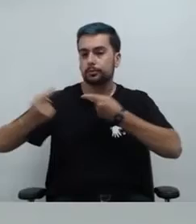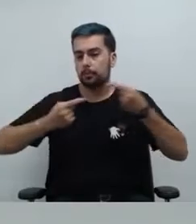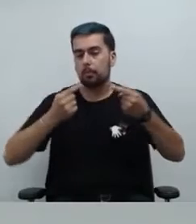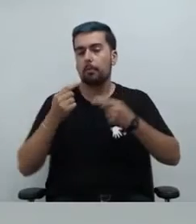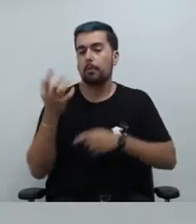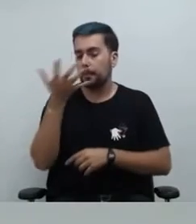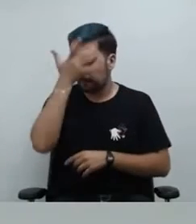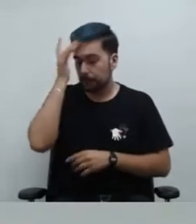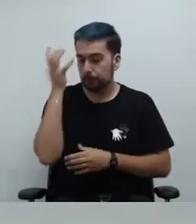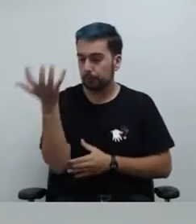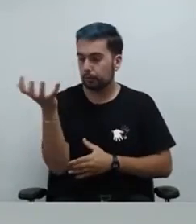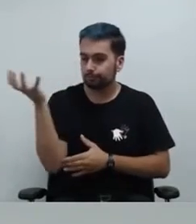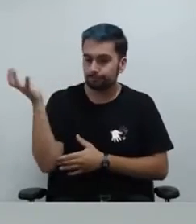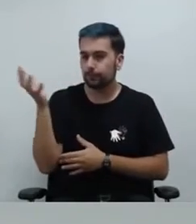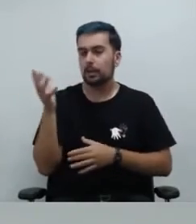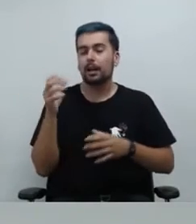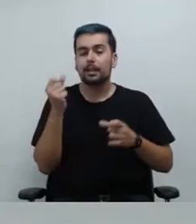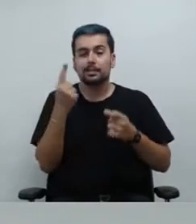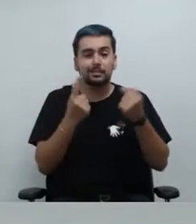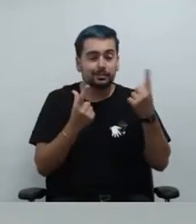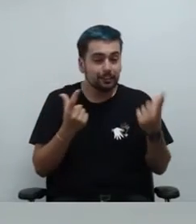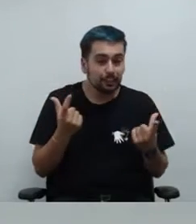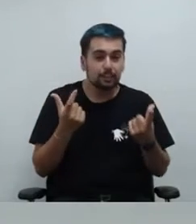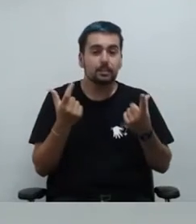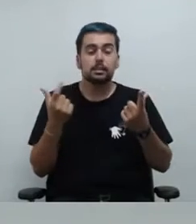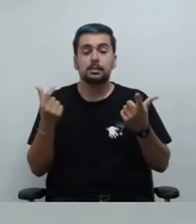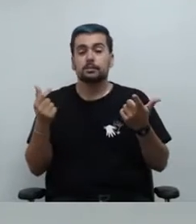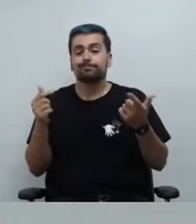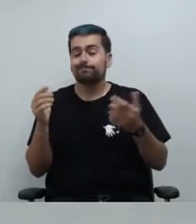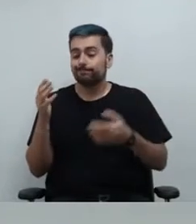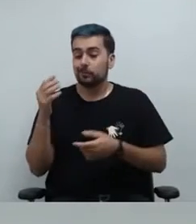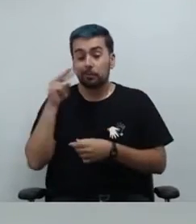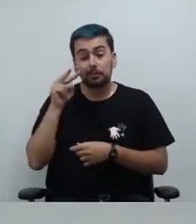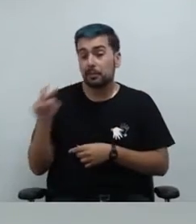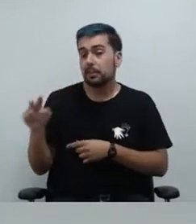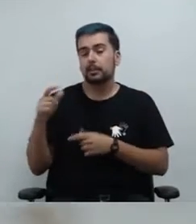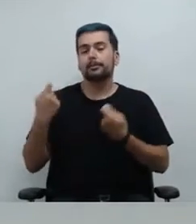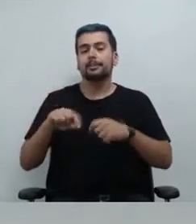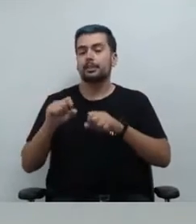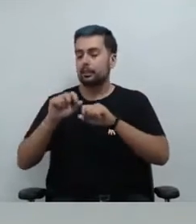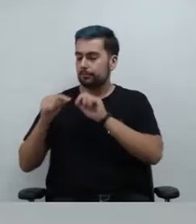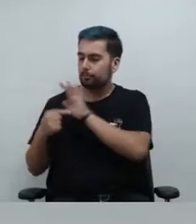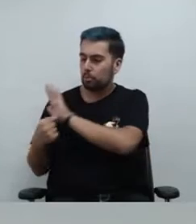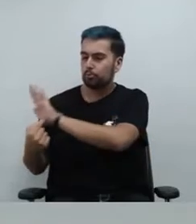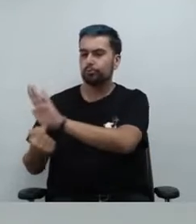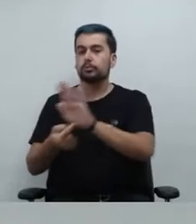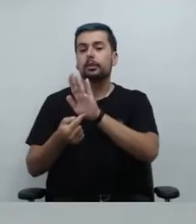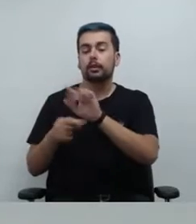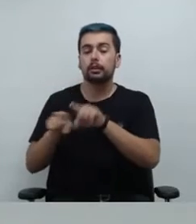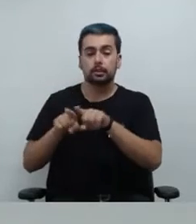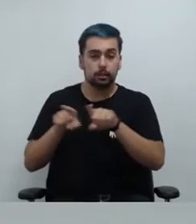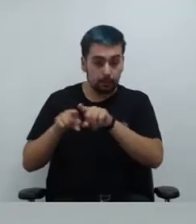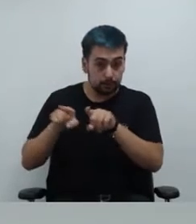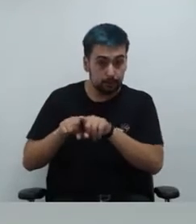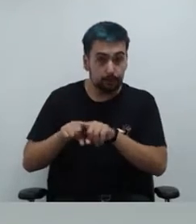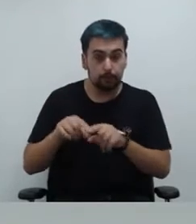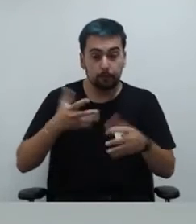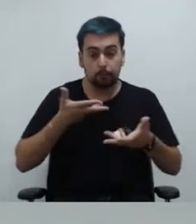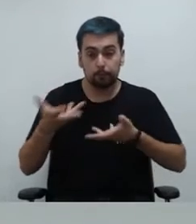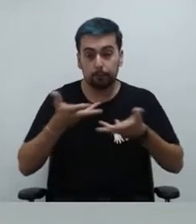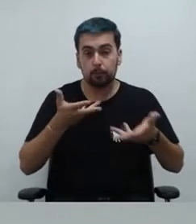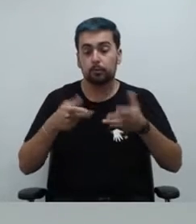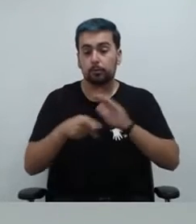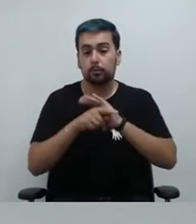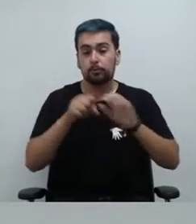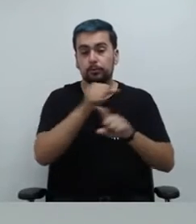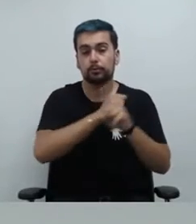população, muitas vezes invisíveis, né, sejam, né, visibilizadas. Essa atuação conjunta com os movimentos sociais